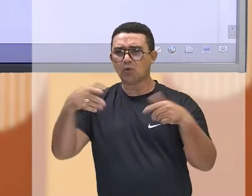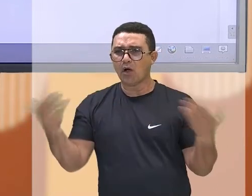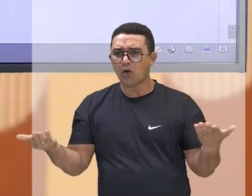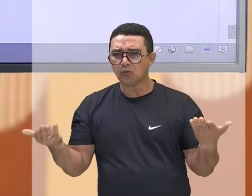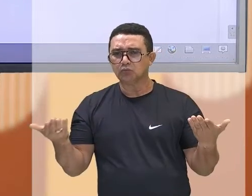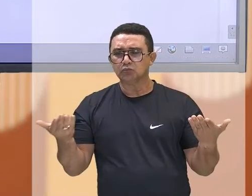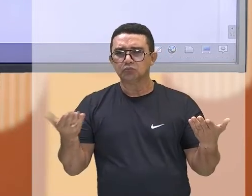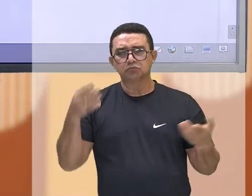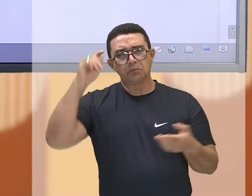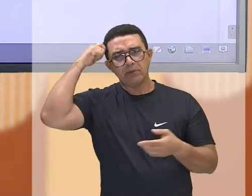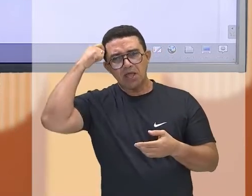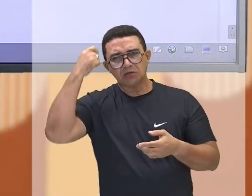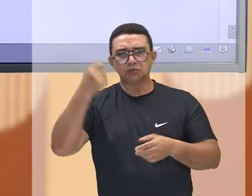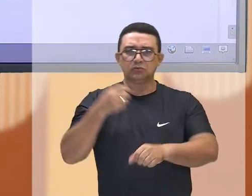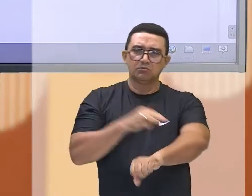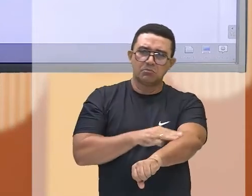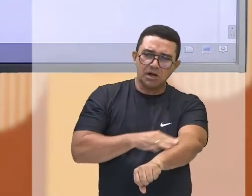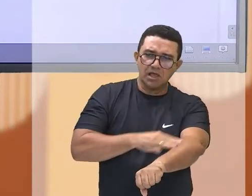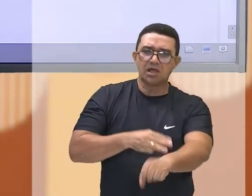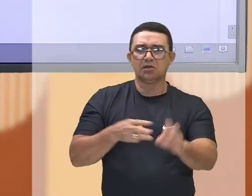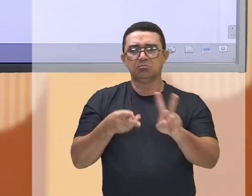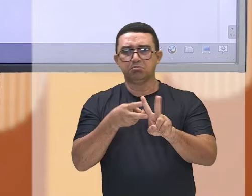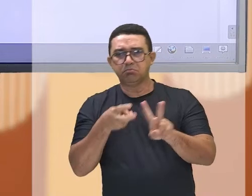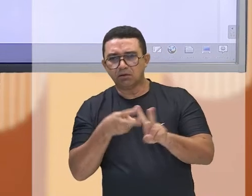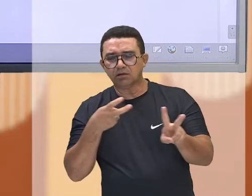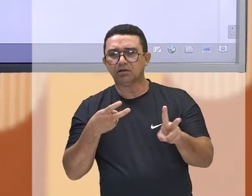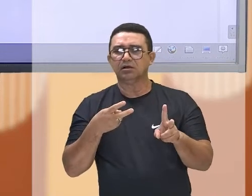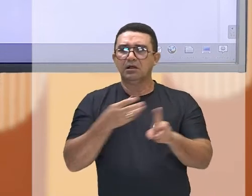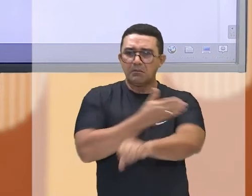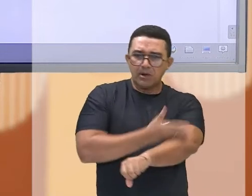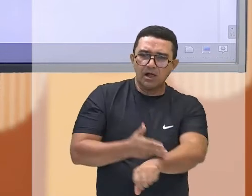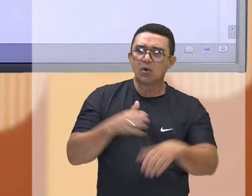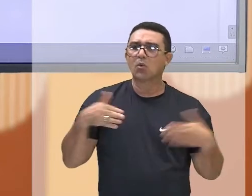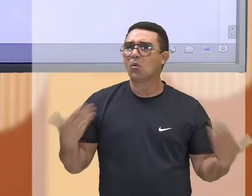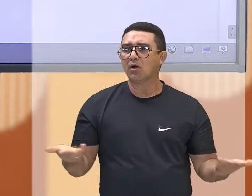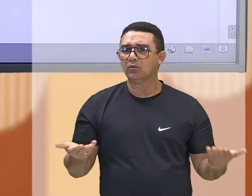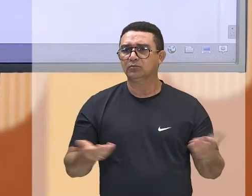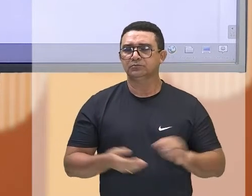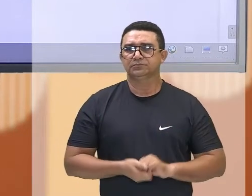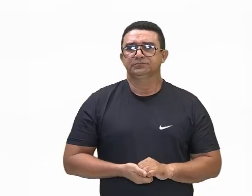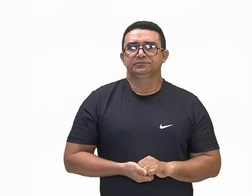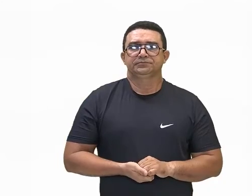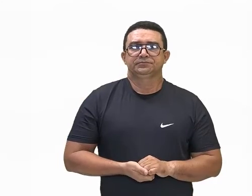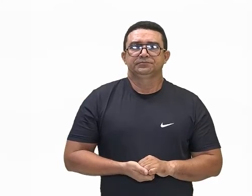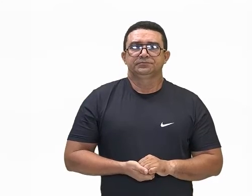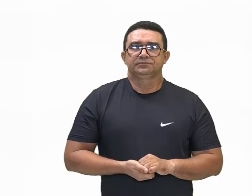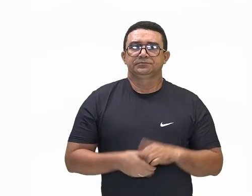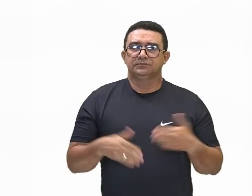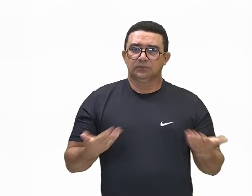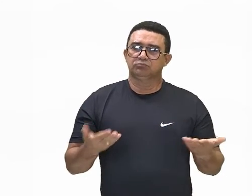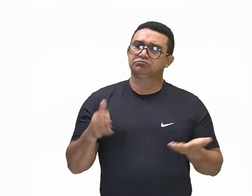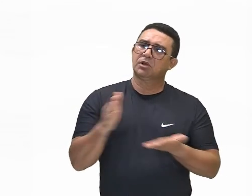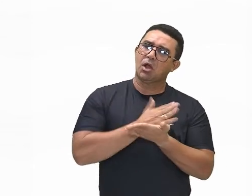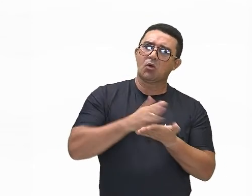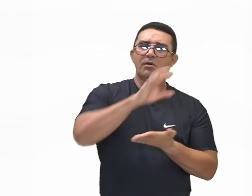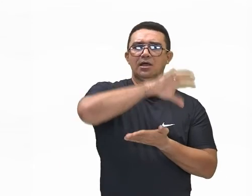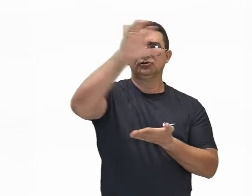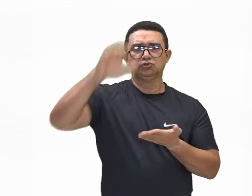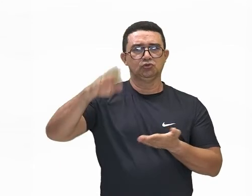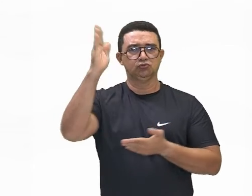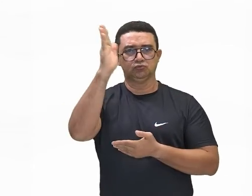um questionamento para vocês. O que seria, então, o termo pardo? Vamos continuar a falar sobre eles. Em certas regiões do